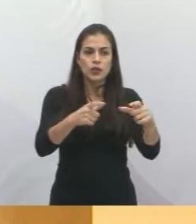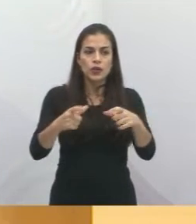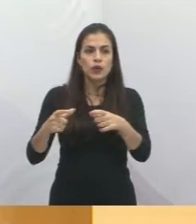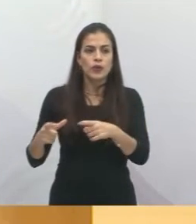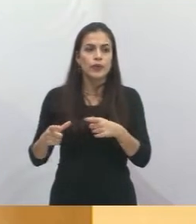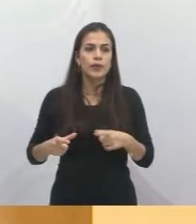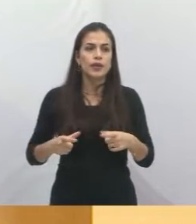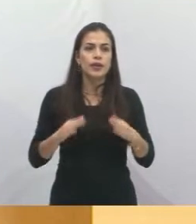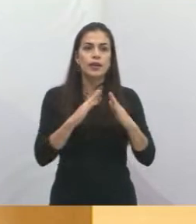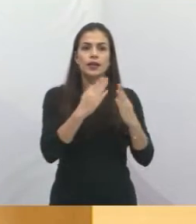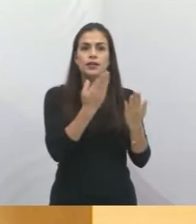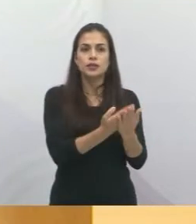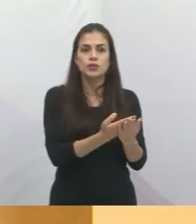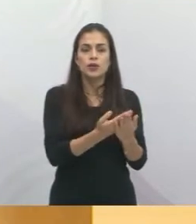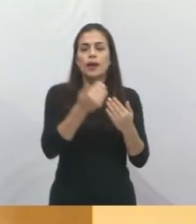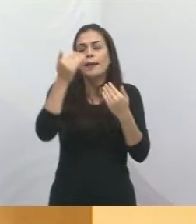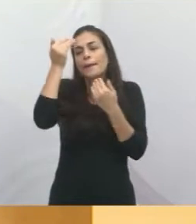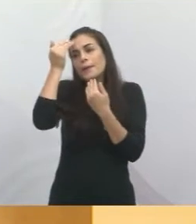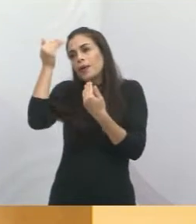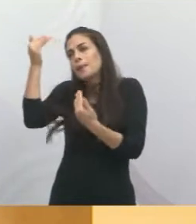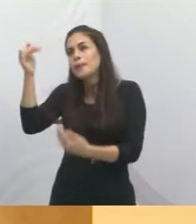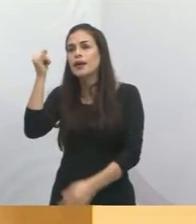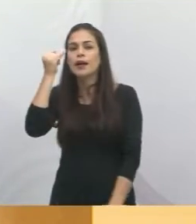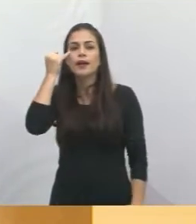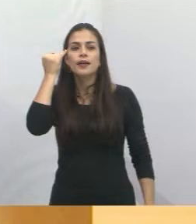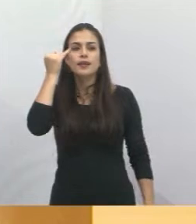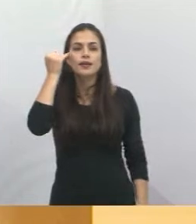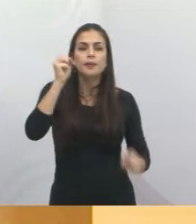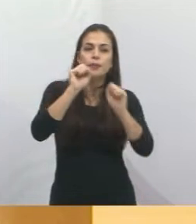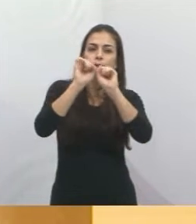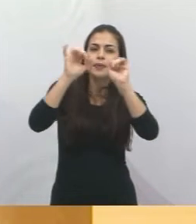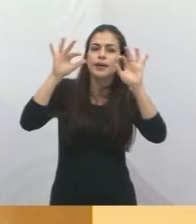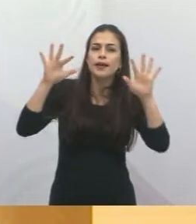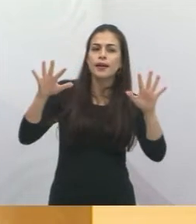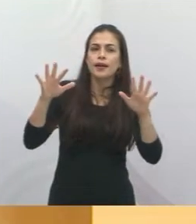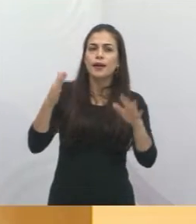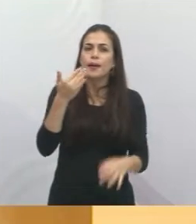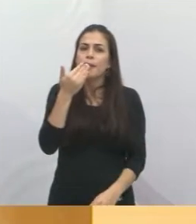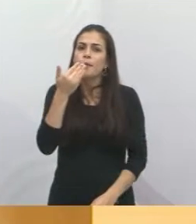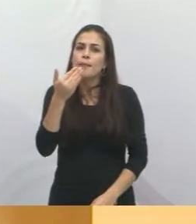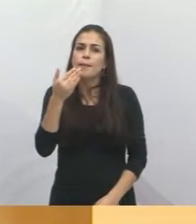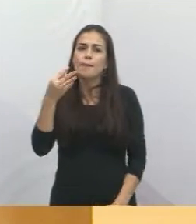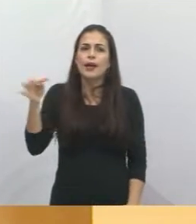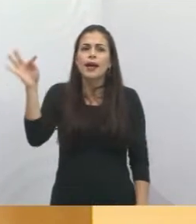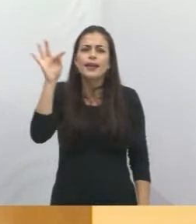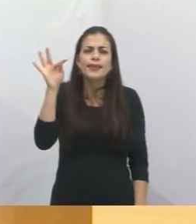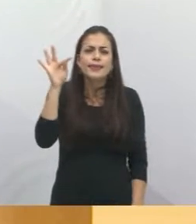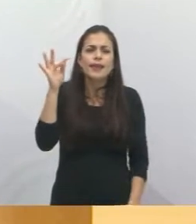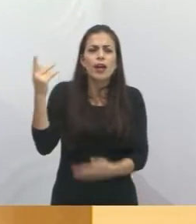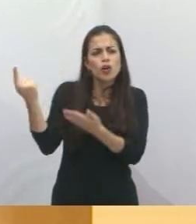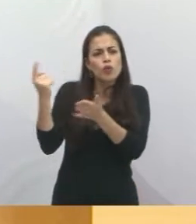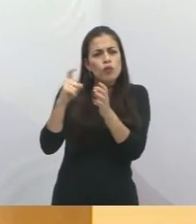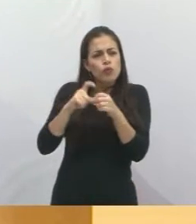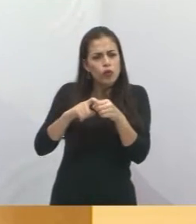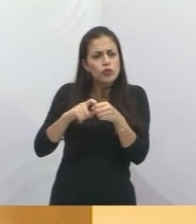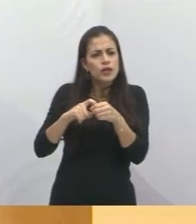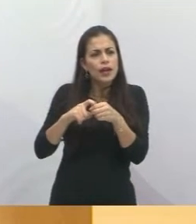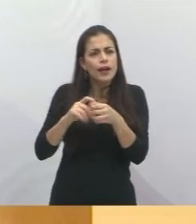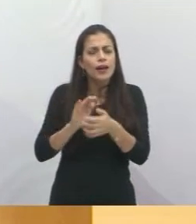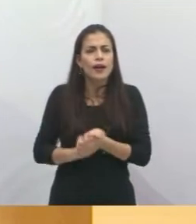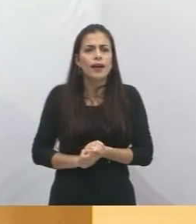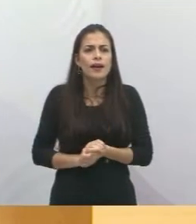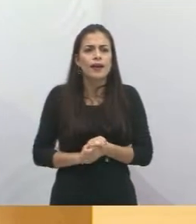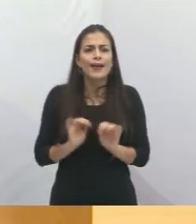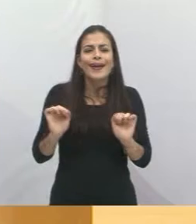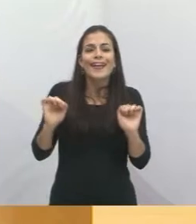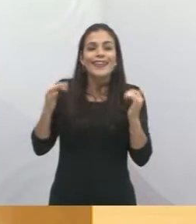Então, muito obrigada, Maria Tereza, mais uma vez, por esclarecer. Eu peço aos técnicos que voltem um pouquinho, só para eu falar também da grata